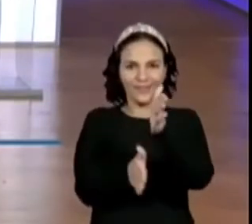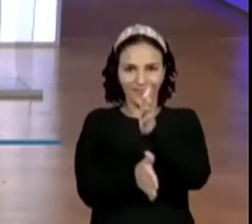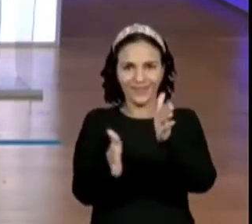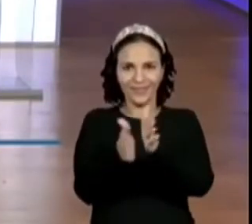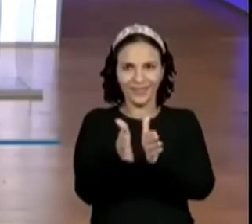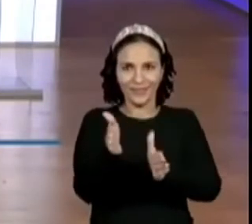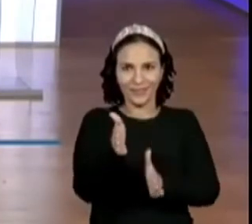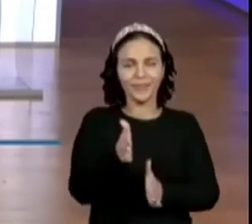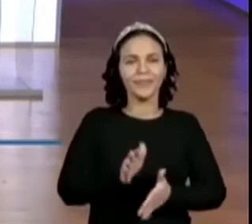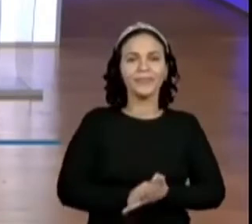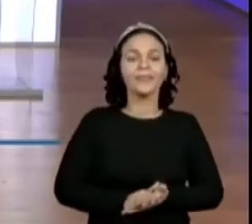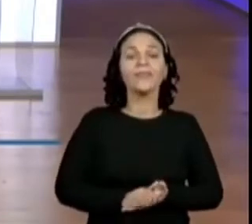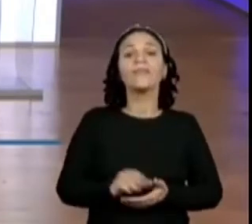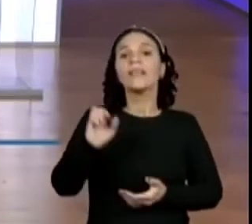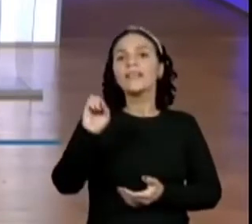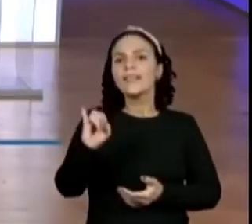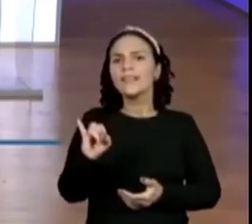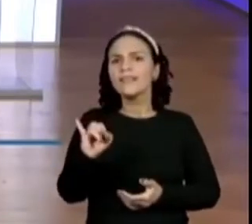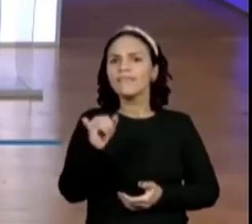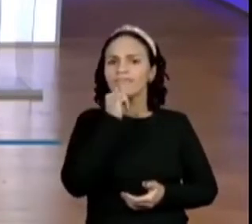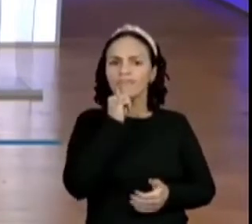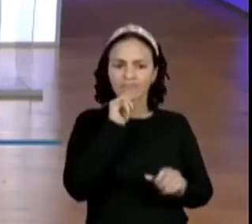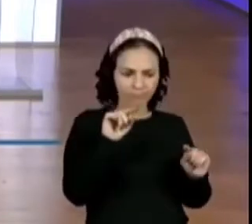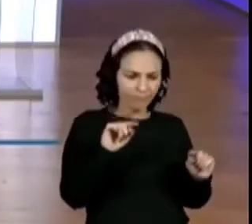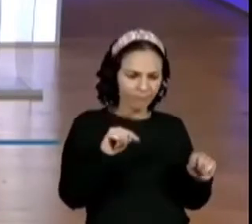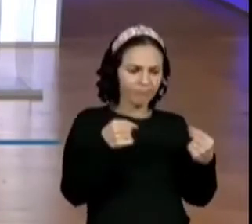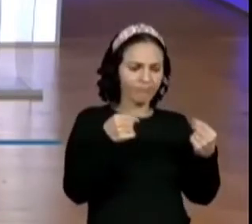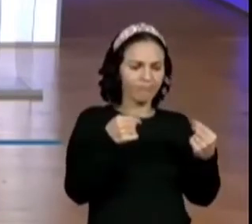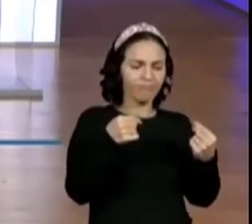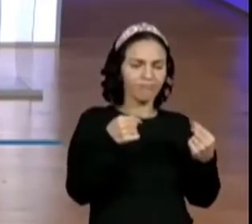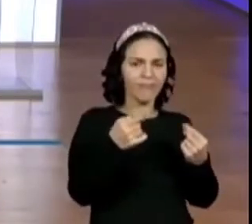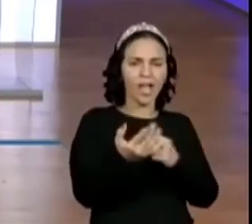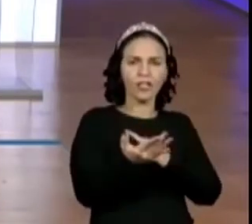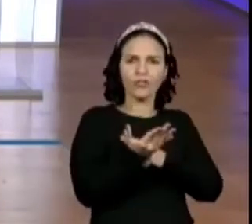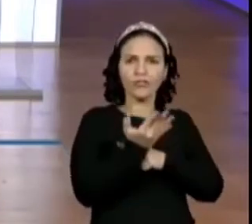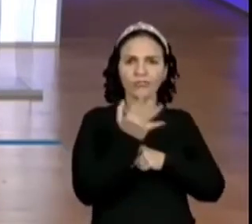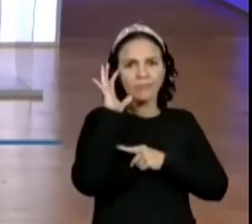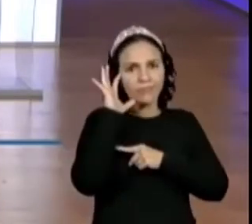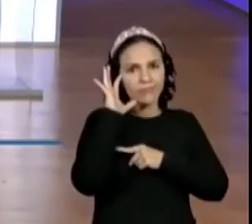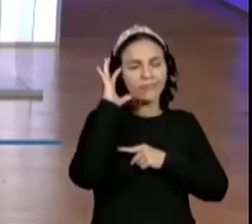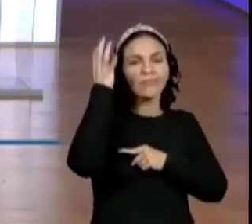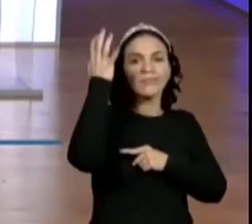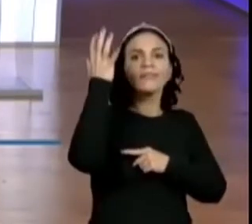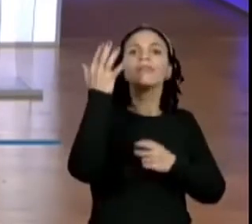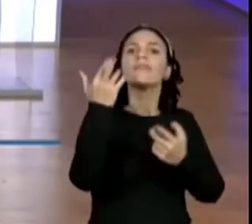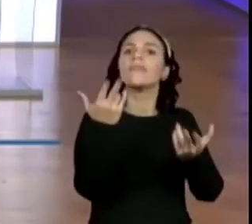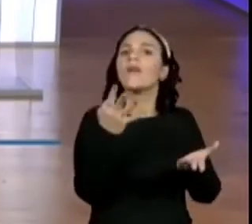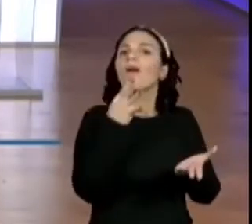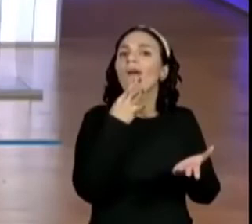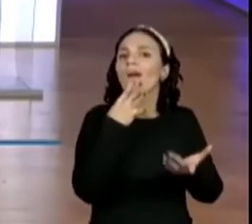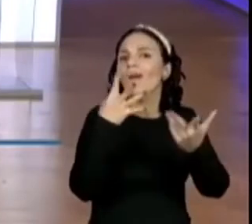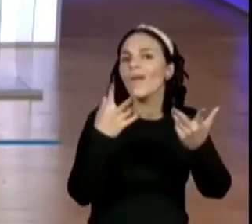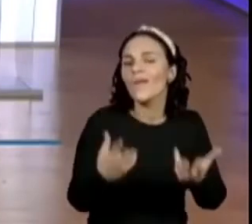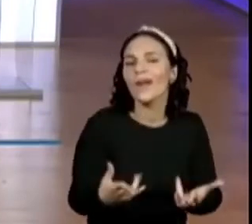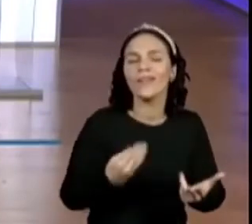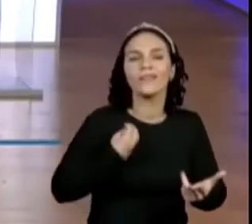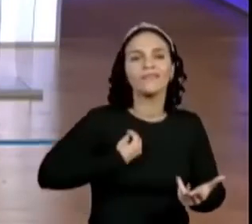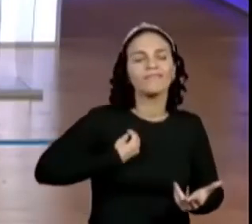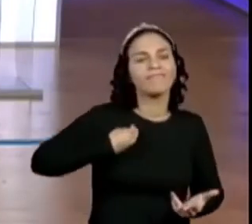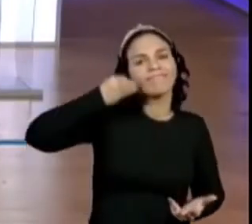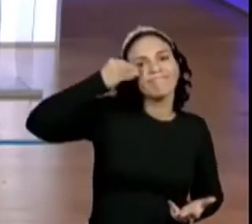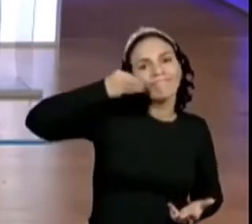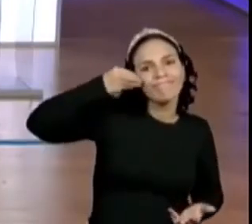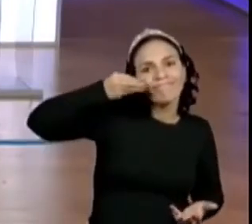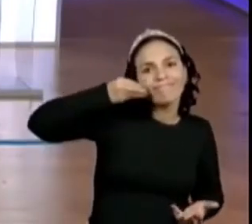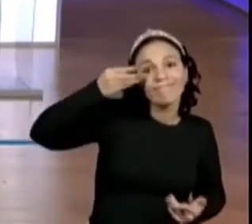que a gente tem a oportunidade de um desafio virar uma solução, cria e coloca para a gente conhecer como é que ficou, né, professora Fran? Isso mesmo.